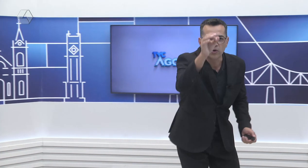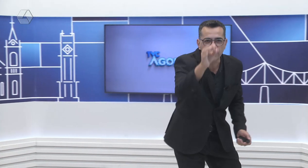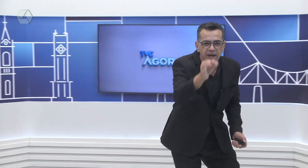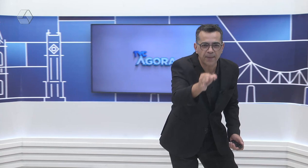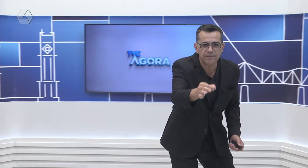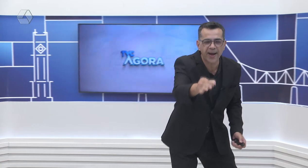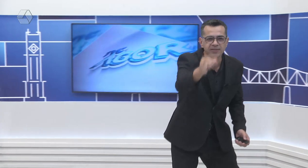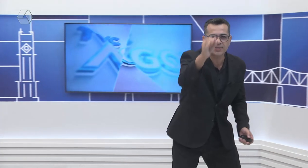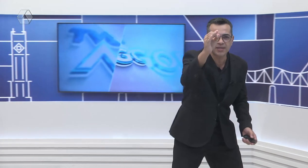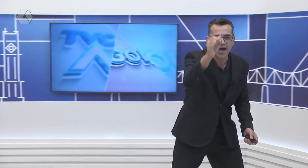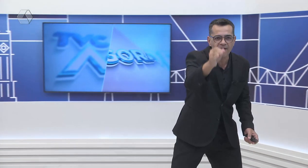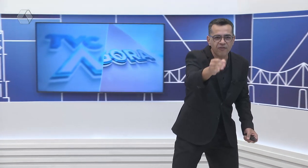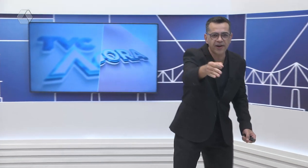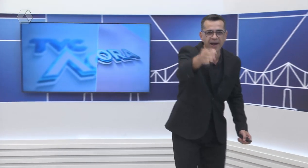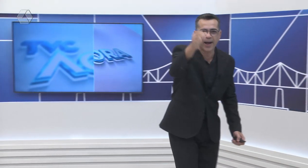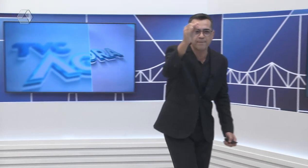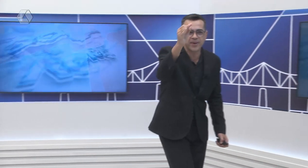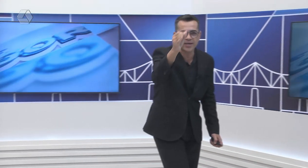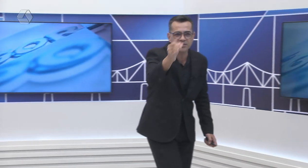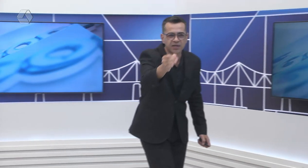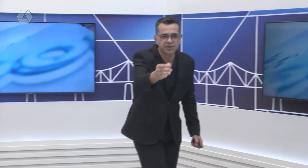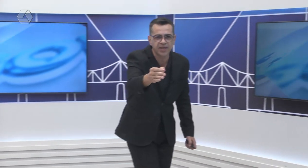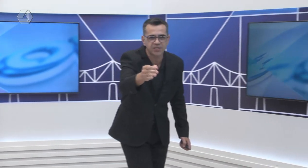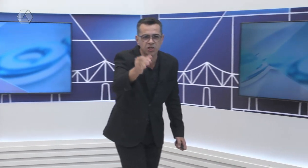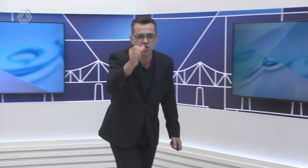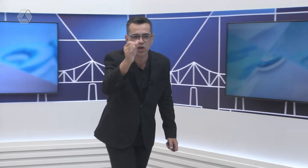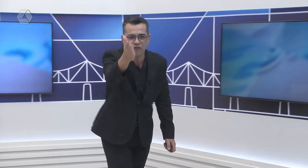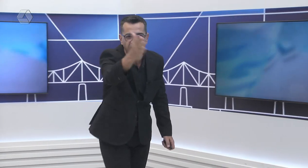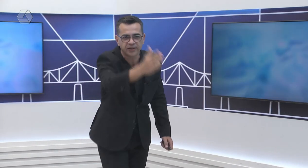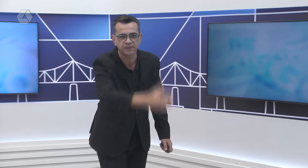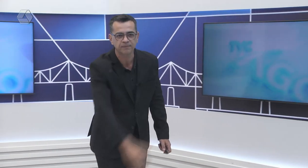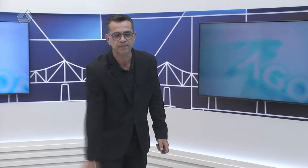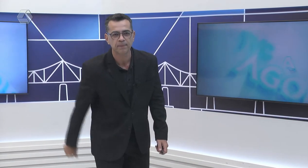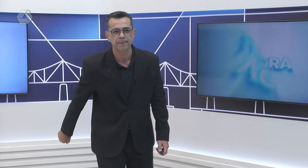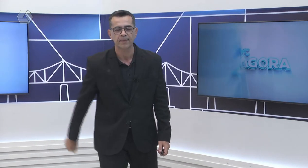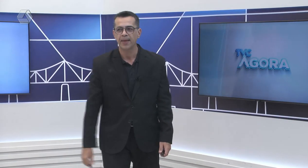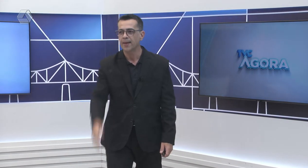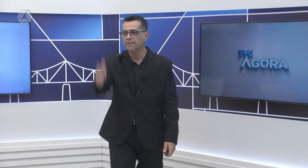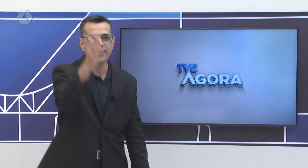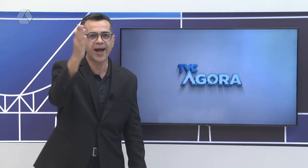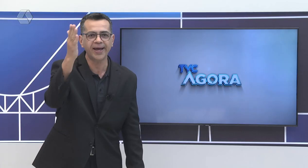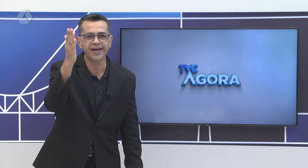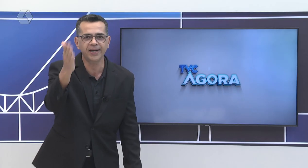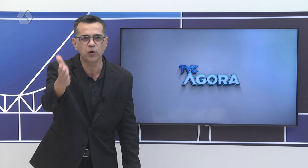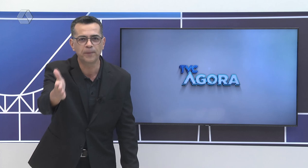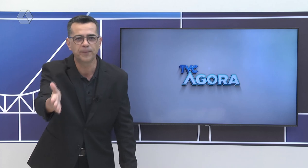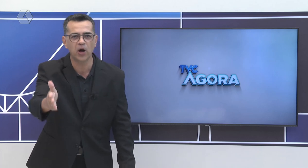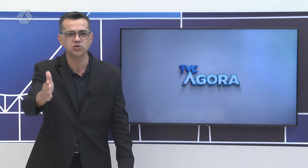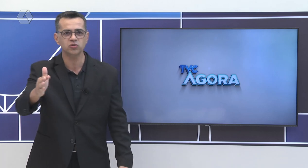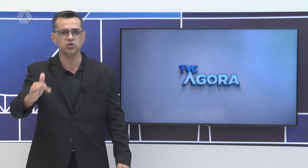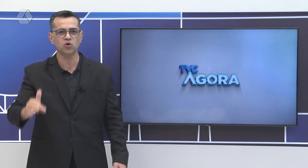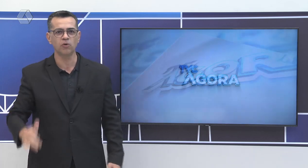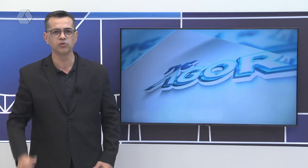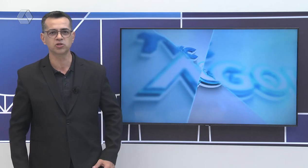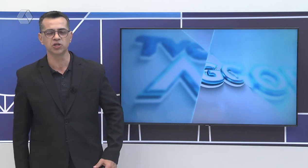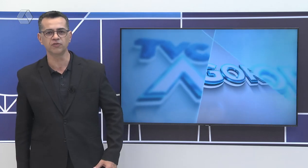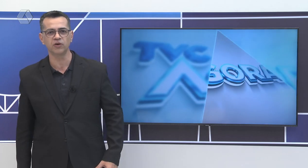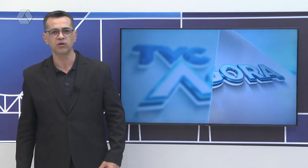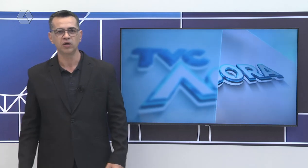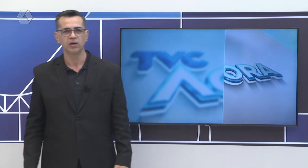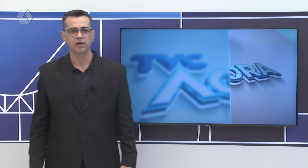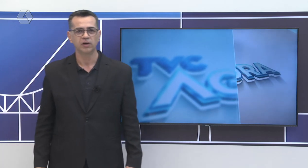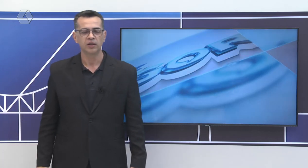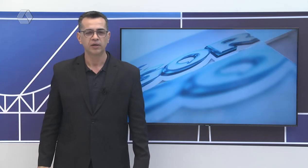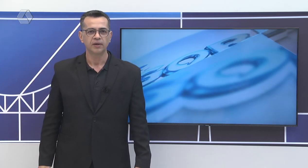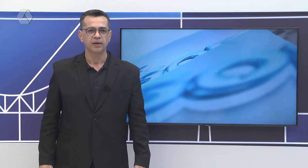O que passava na cabeça desse chofem para ir no posto de combustível,